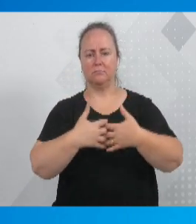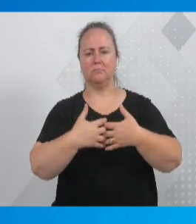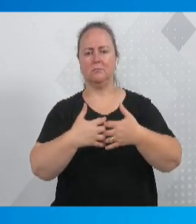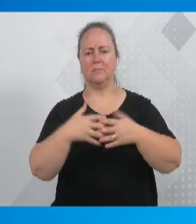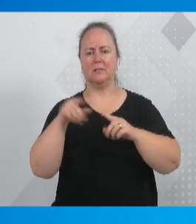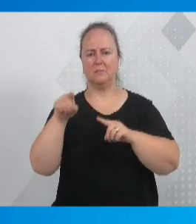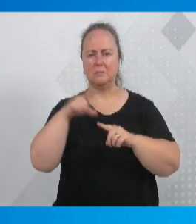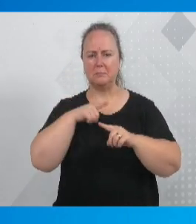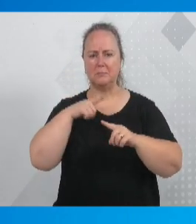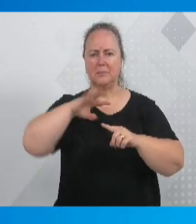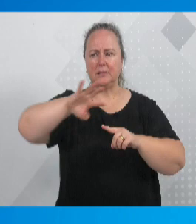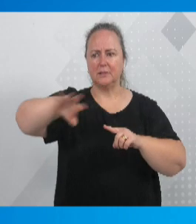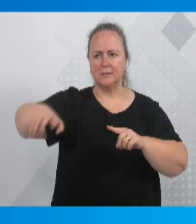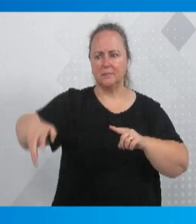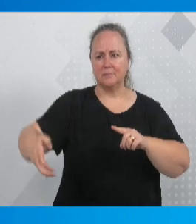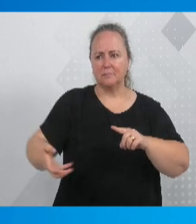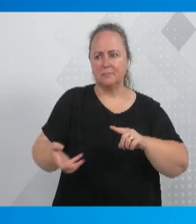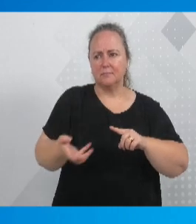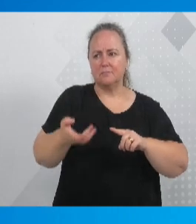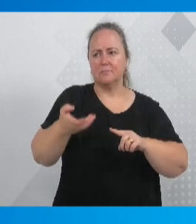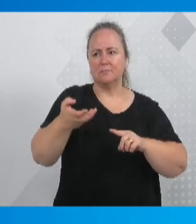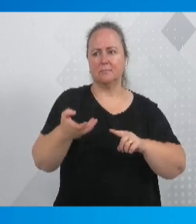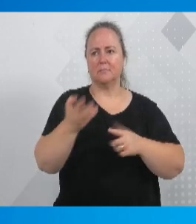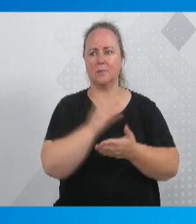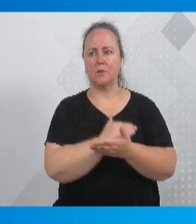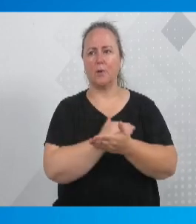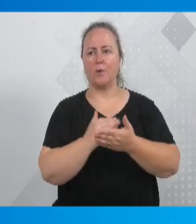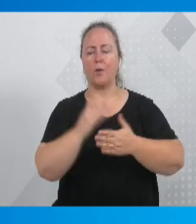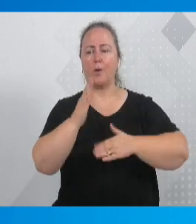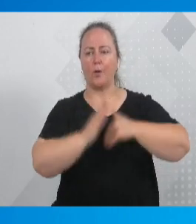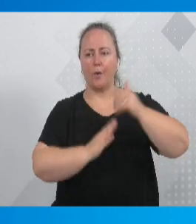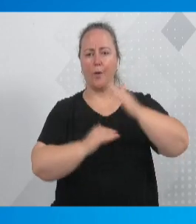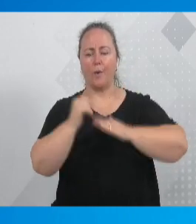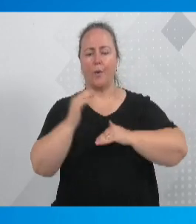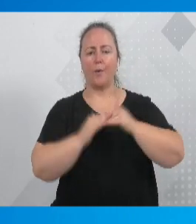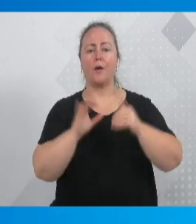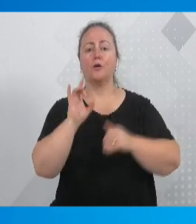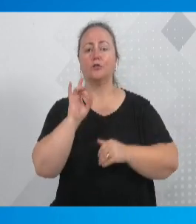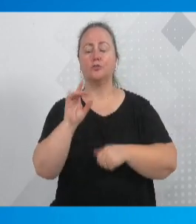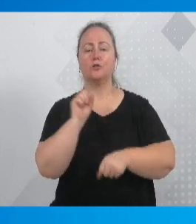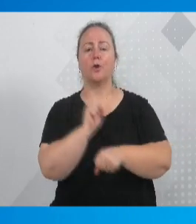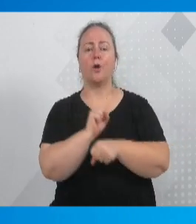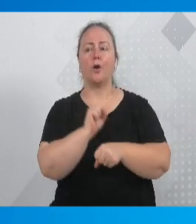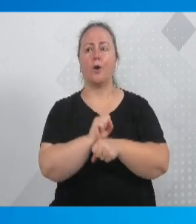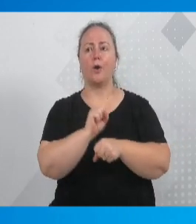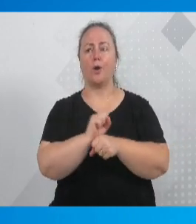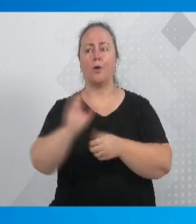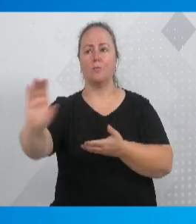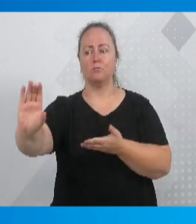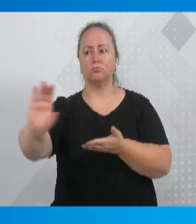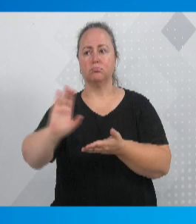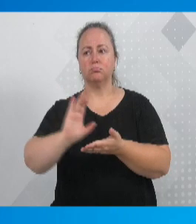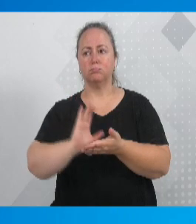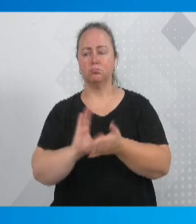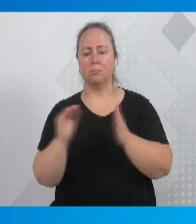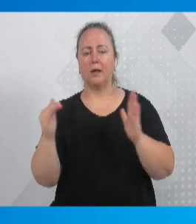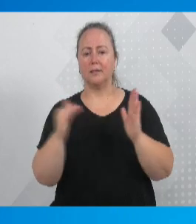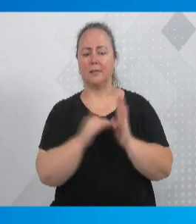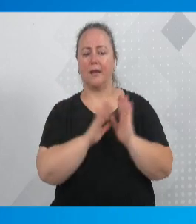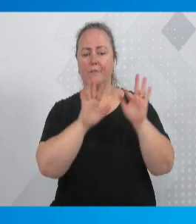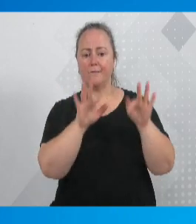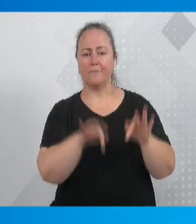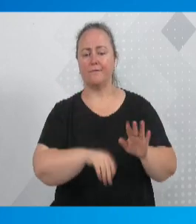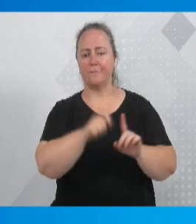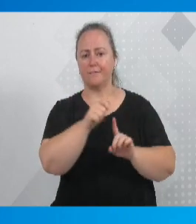uma grande possibilidade de iniciar as obras esperamos eles só estão esperando um um repasse até final de mês para que possam dar início